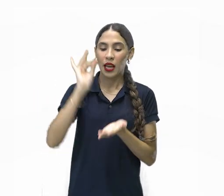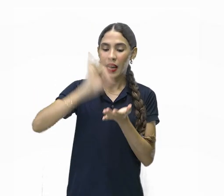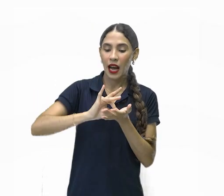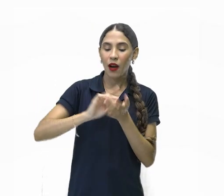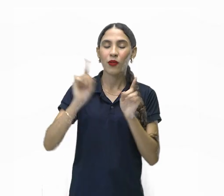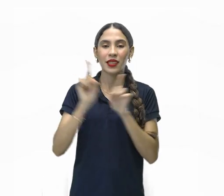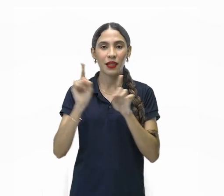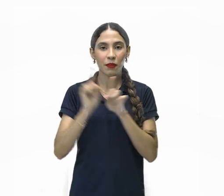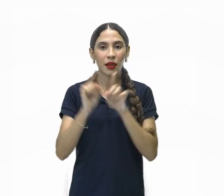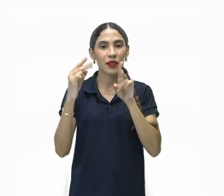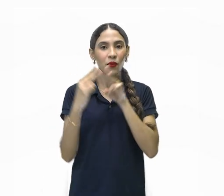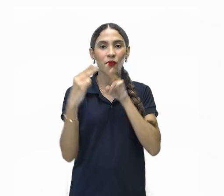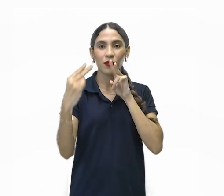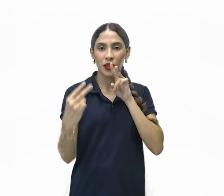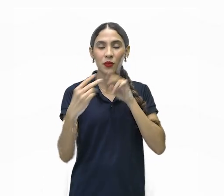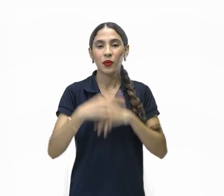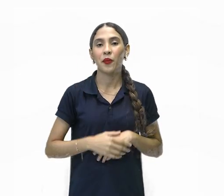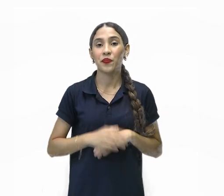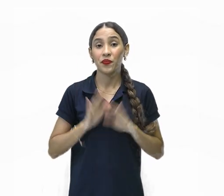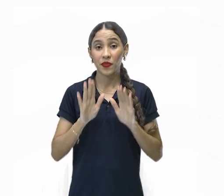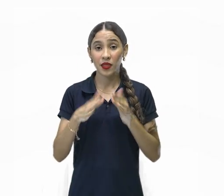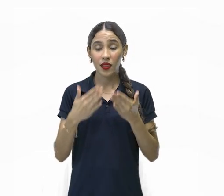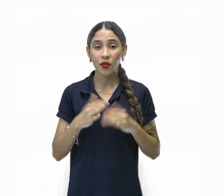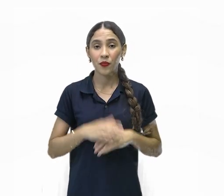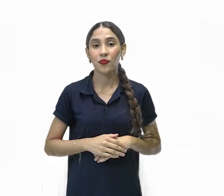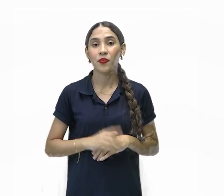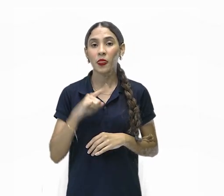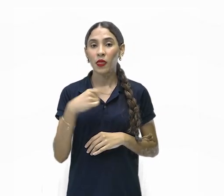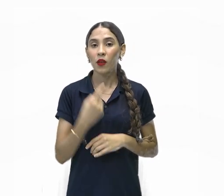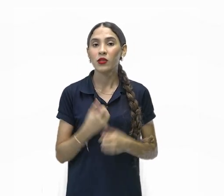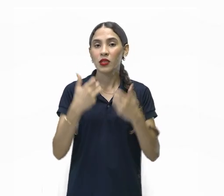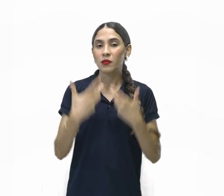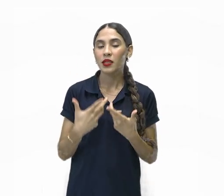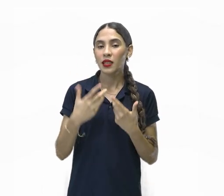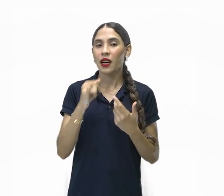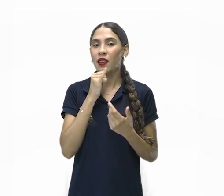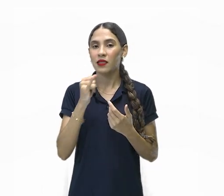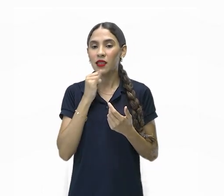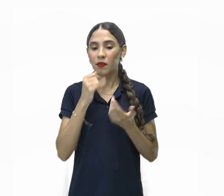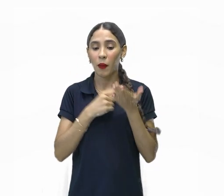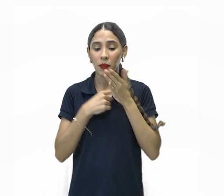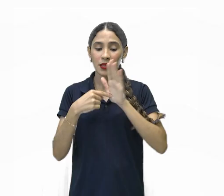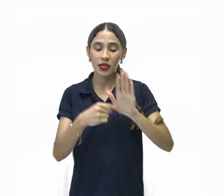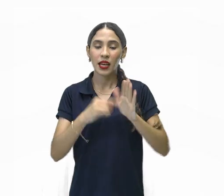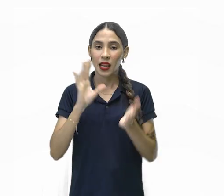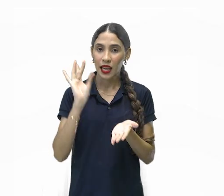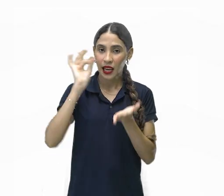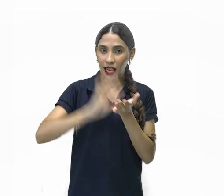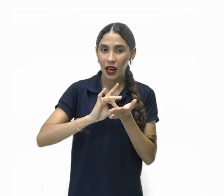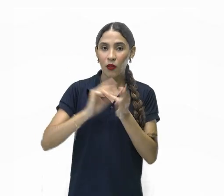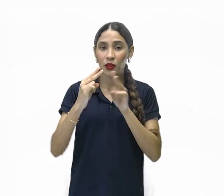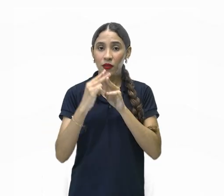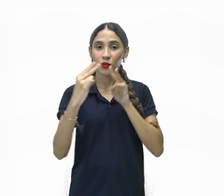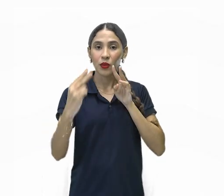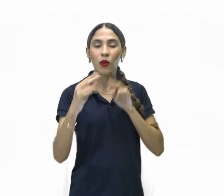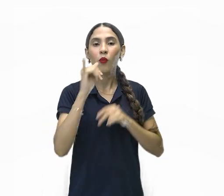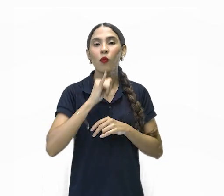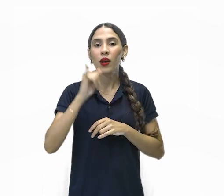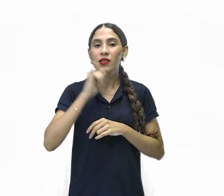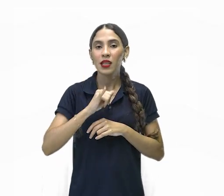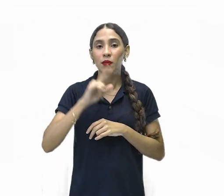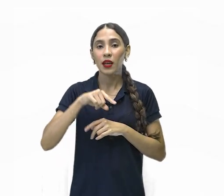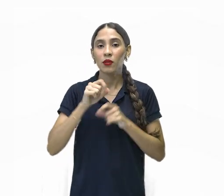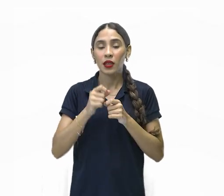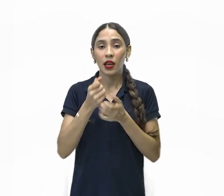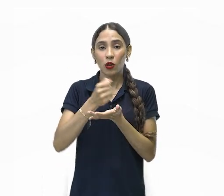do virtual. Então, quando a gente fala de trazer esse real e virtual, um exemplo são